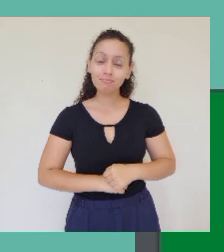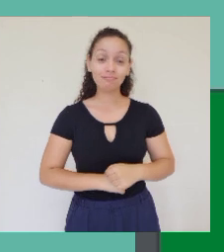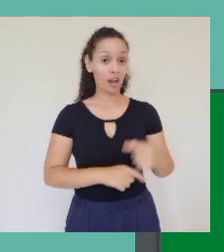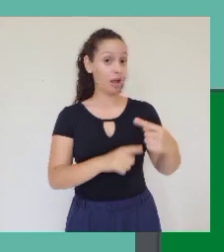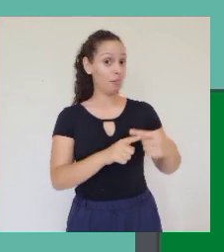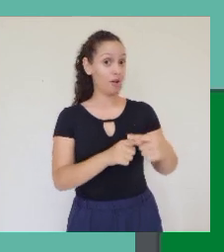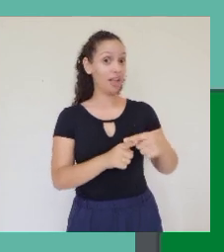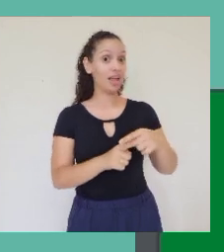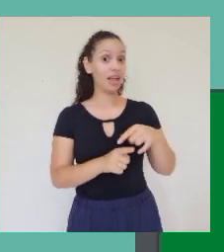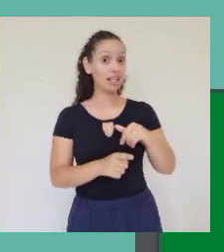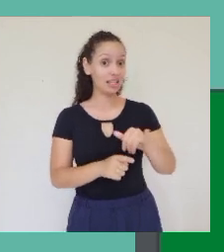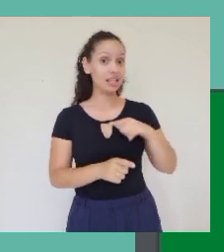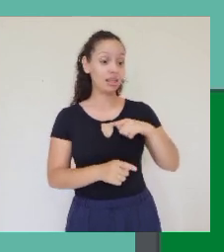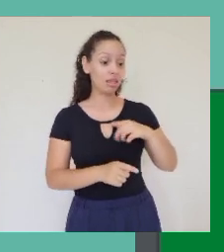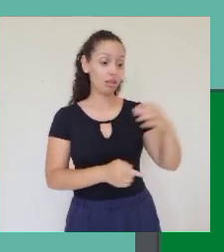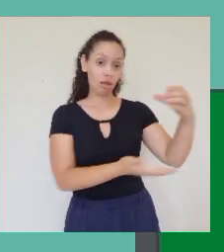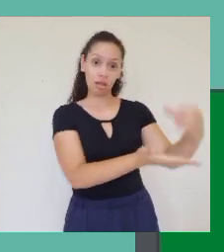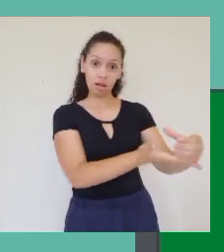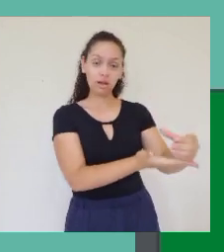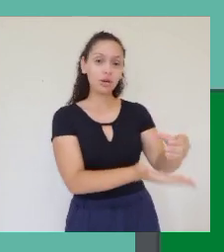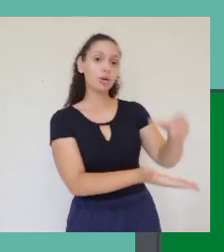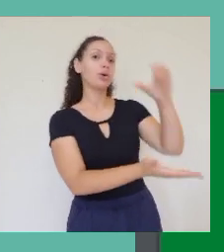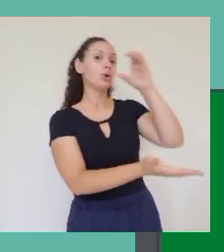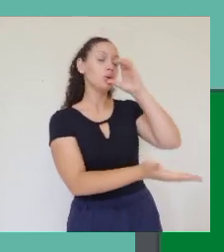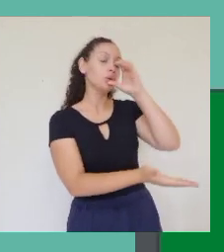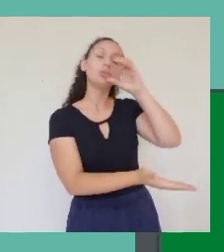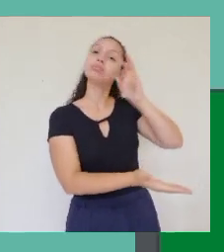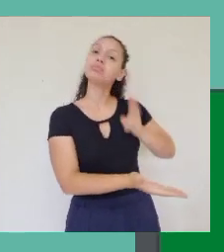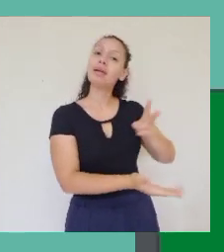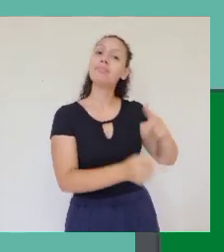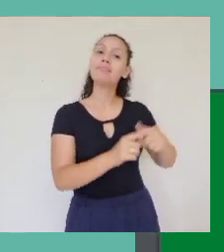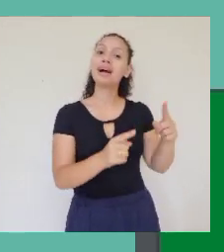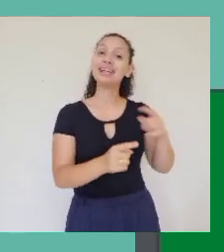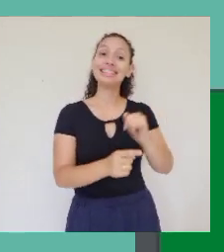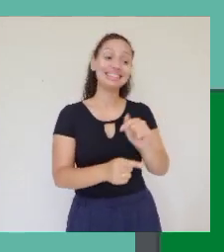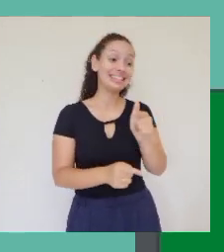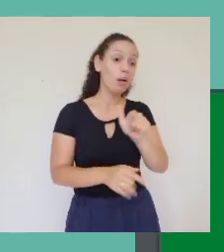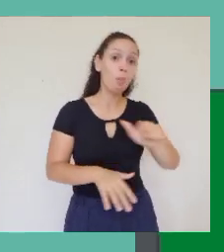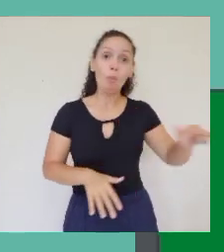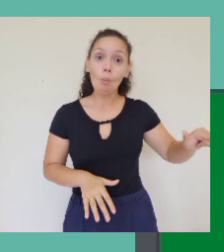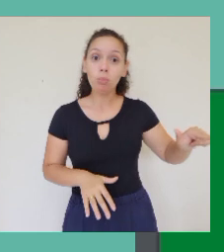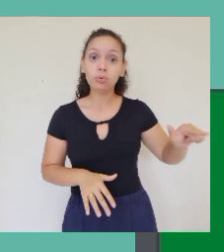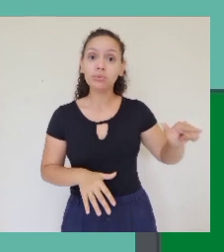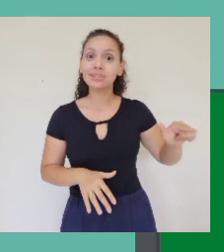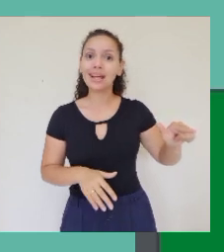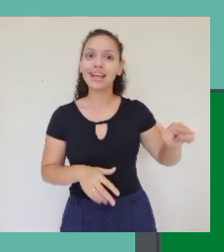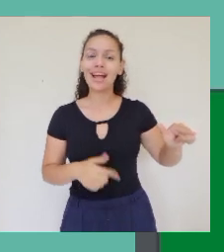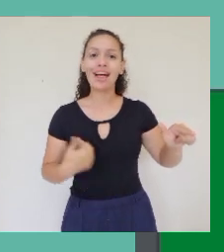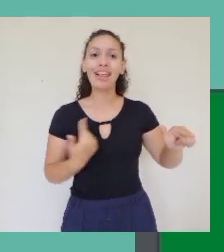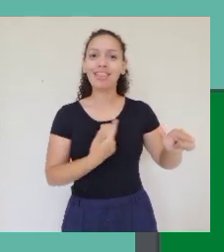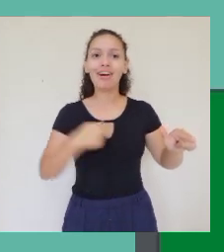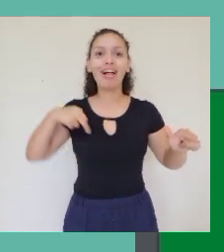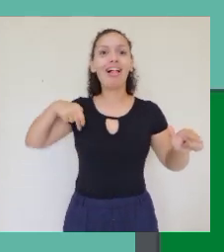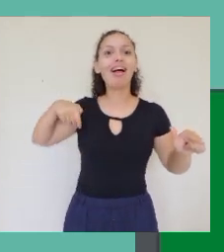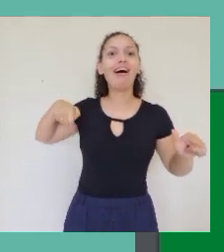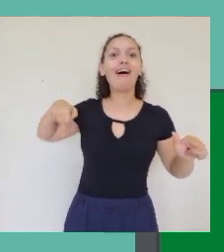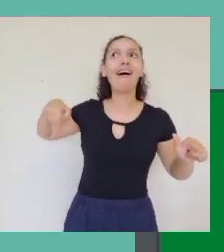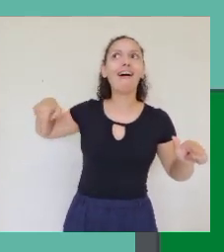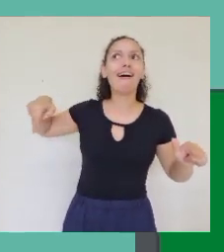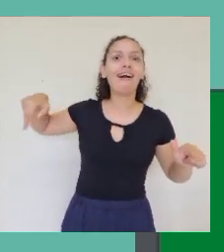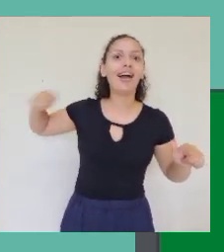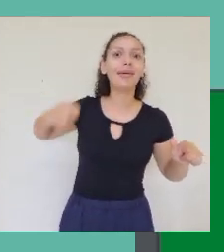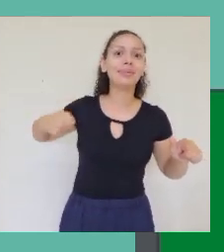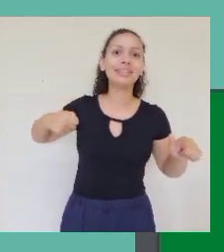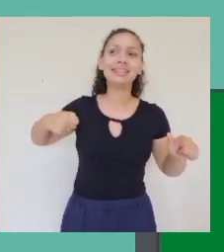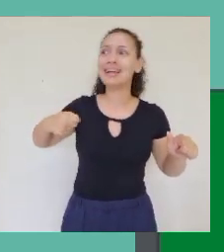porque se tem a gente toma, se não tem a gente não levanta, porque a gente não quer perder a concentração. Então a preparação do local ela se faz muito importante